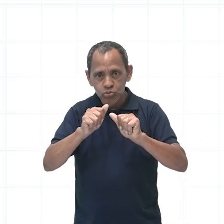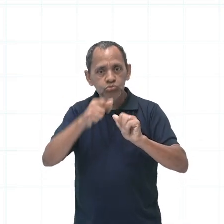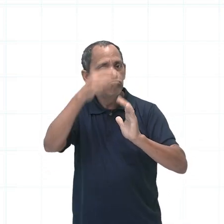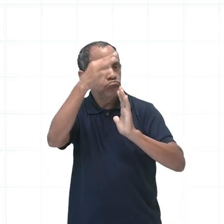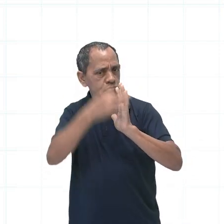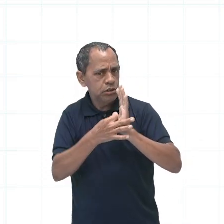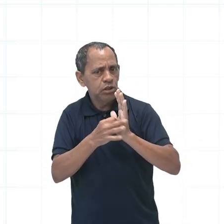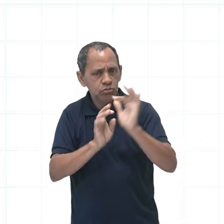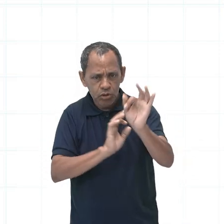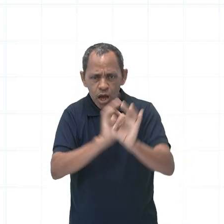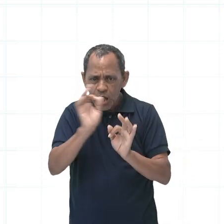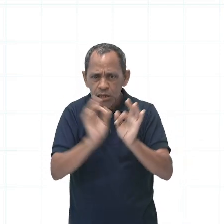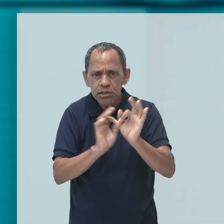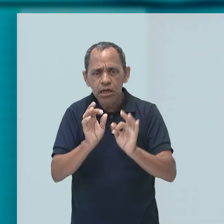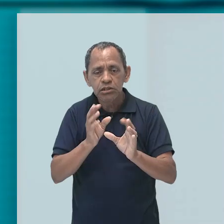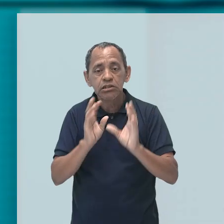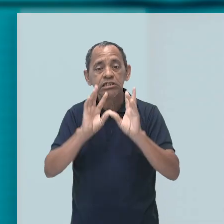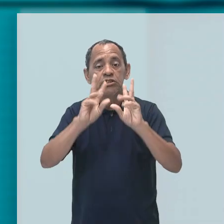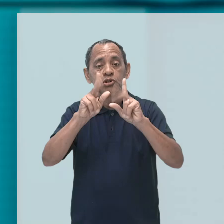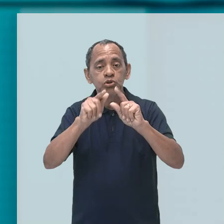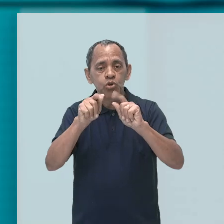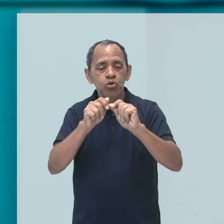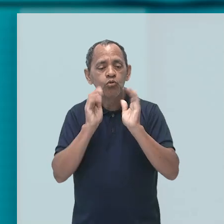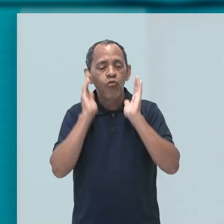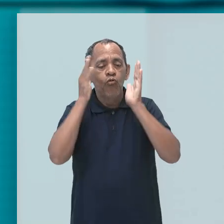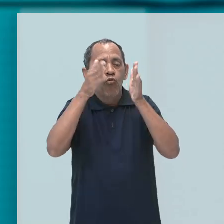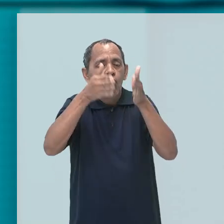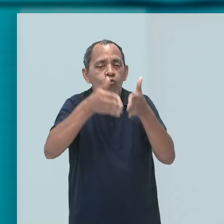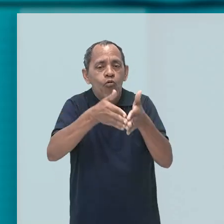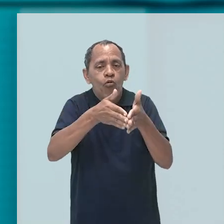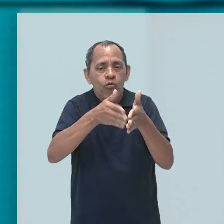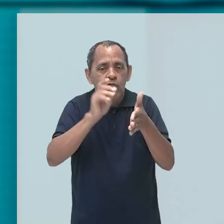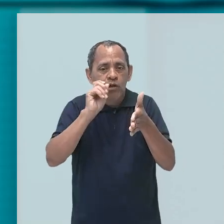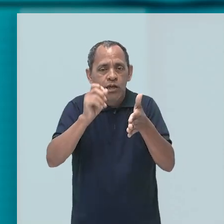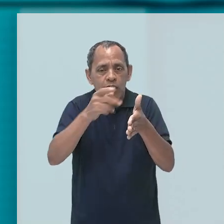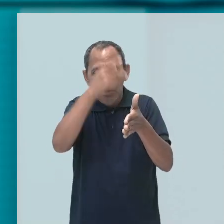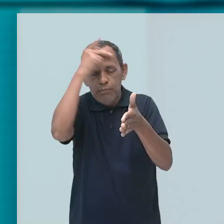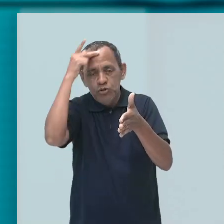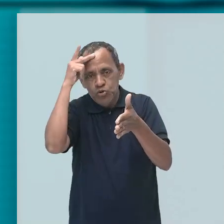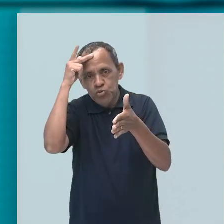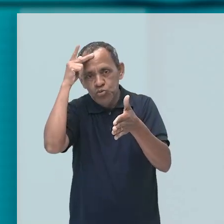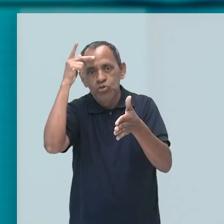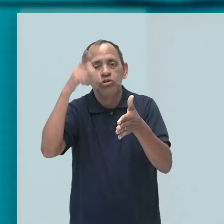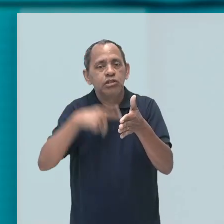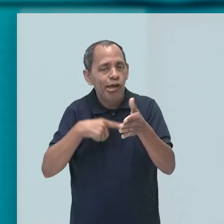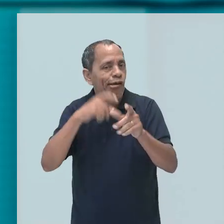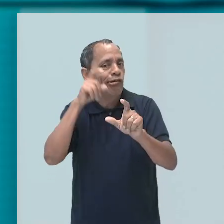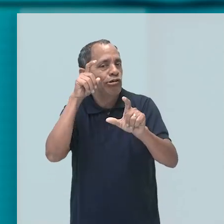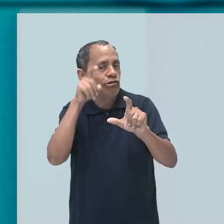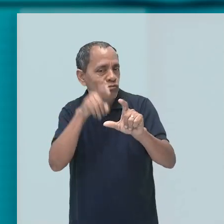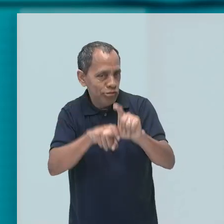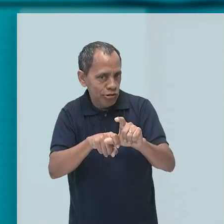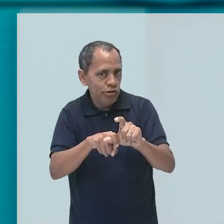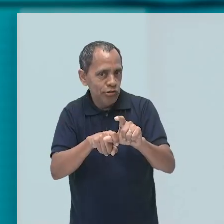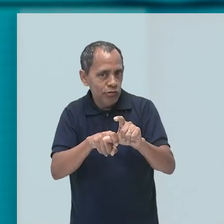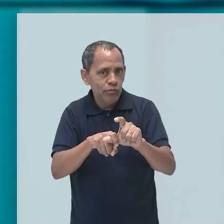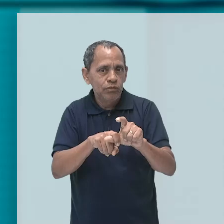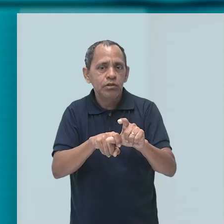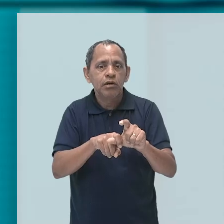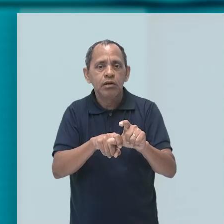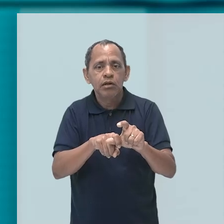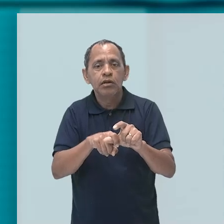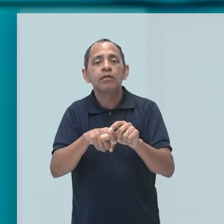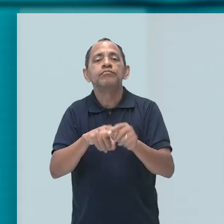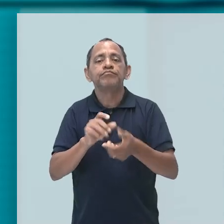foram construídos, todas elas voltadas exatamente para pessoas endividadas, para aquela parcela da